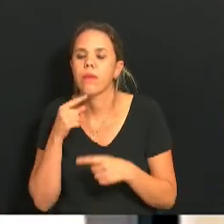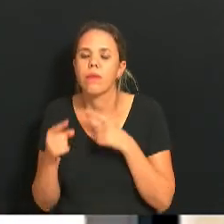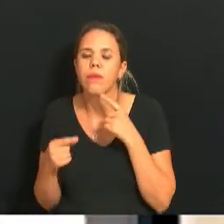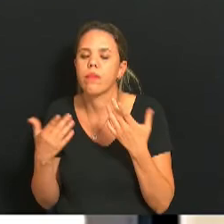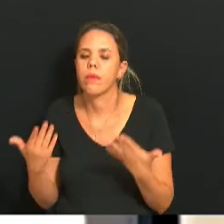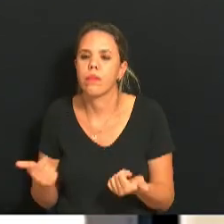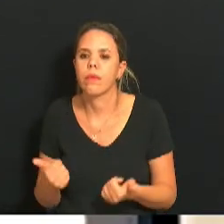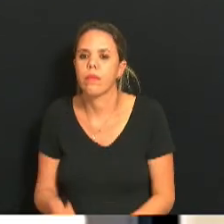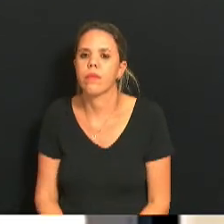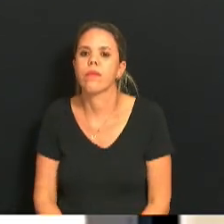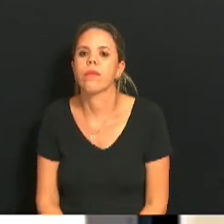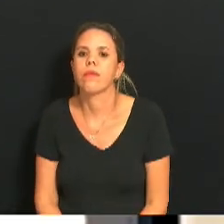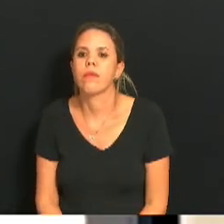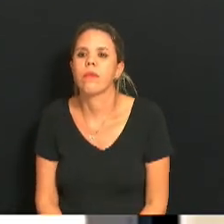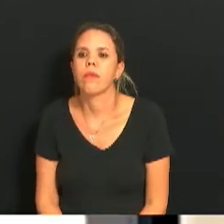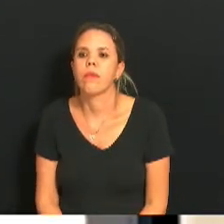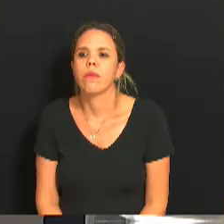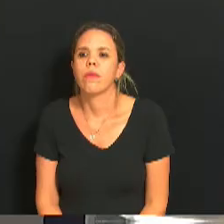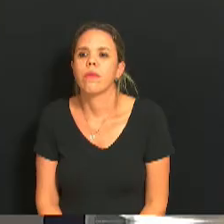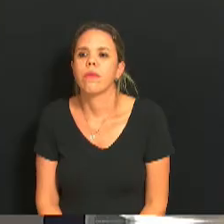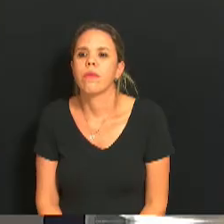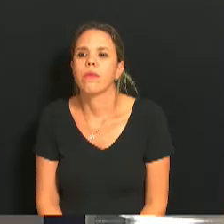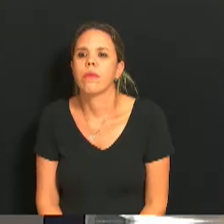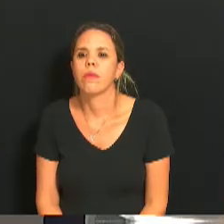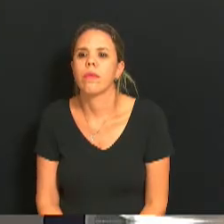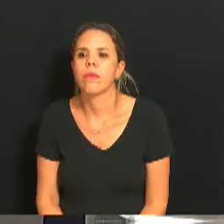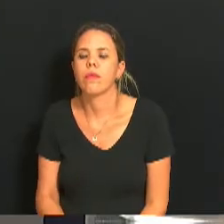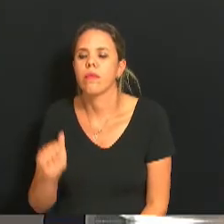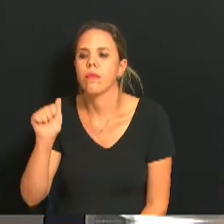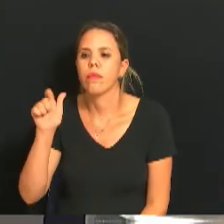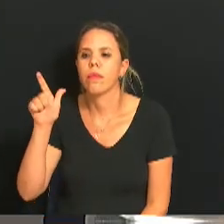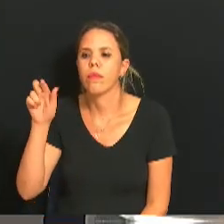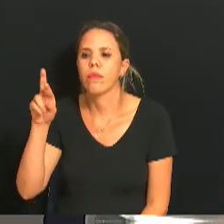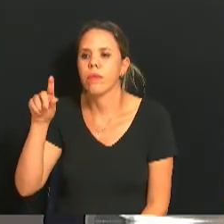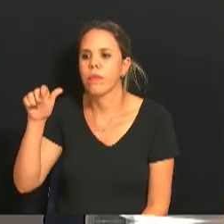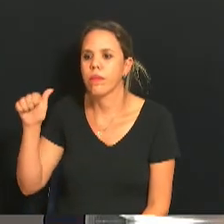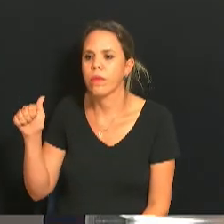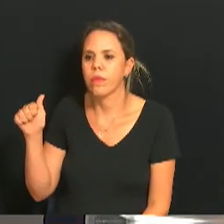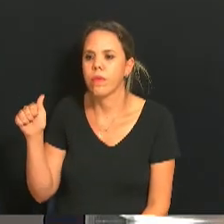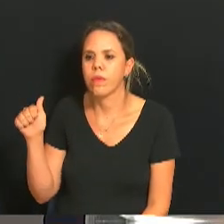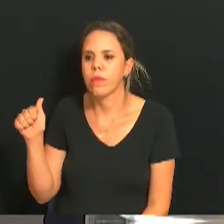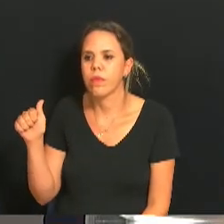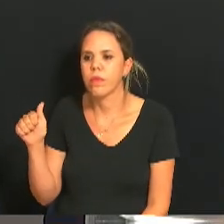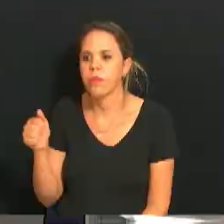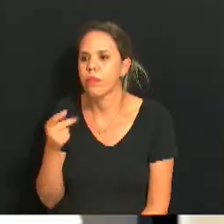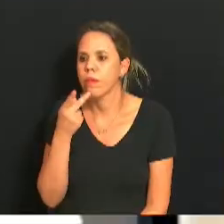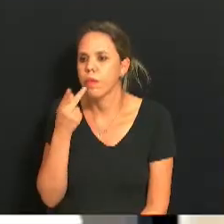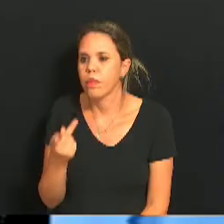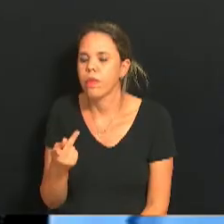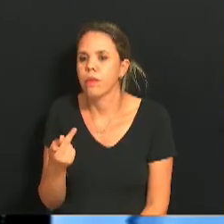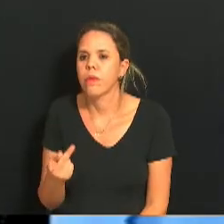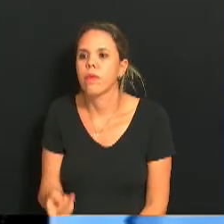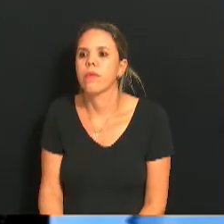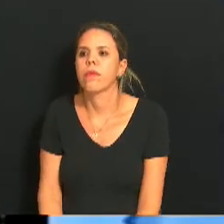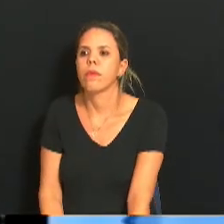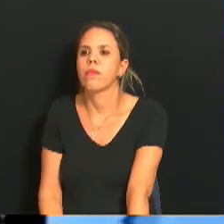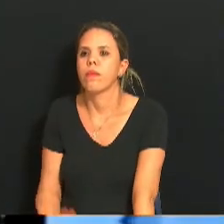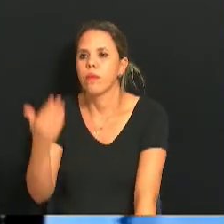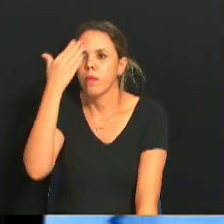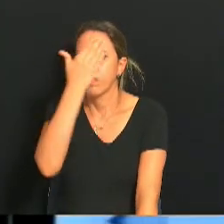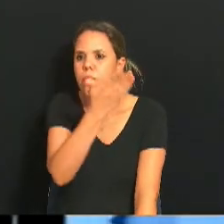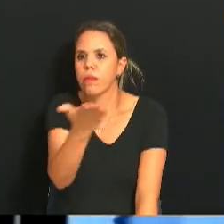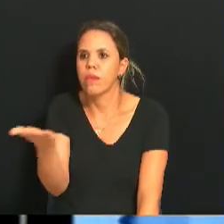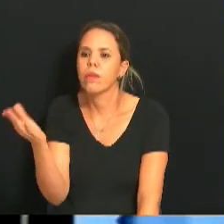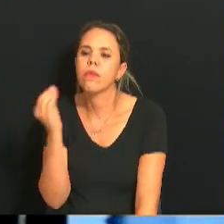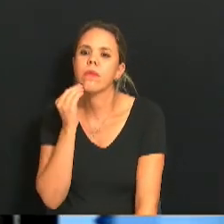dúvida for necessária o Alexandre a palavra é muito obrigado pela